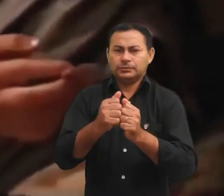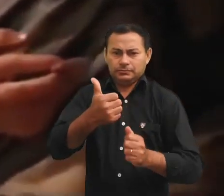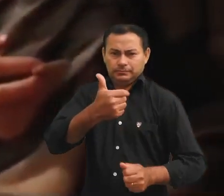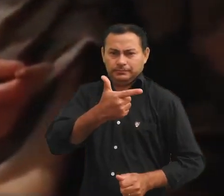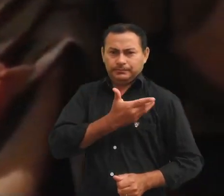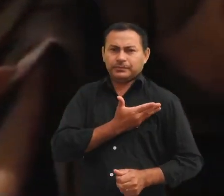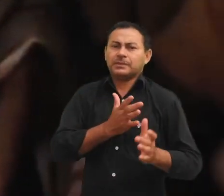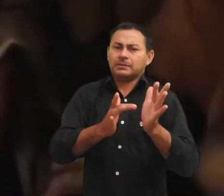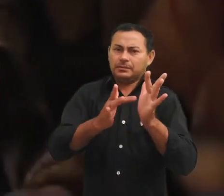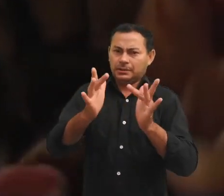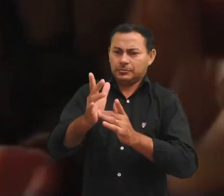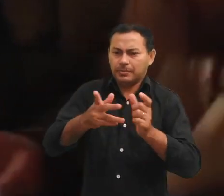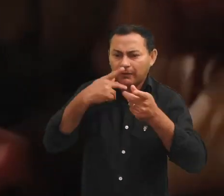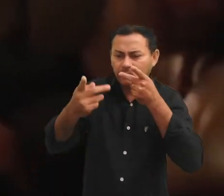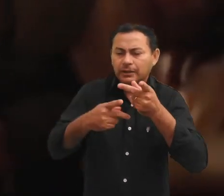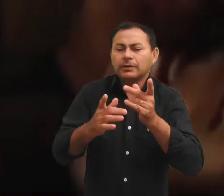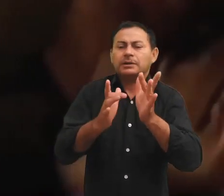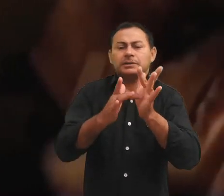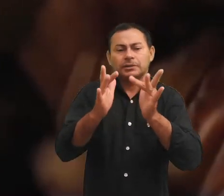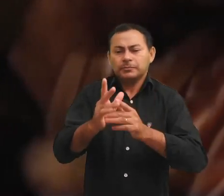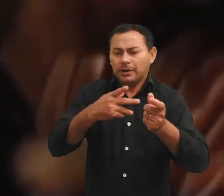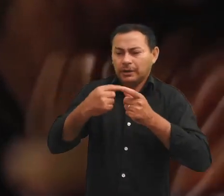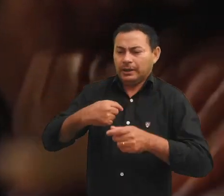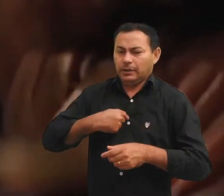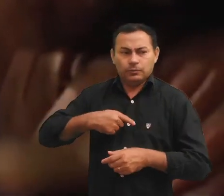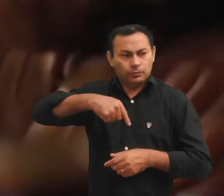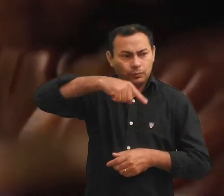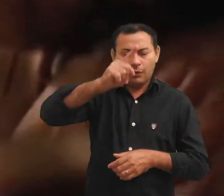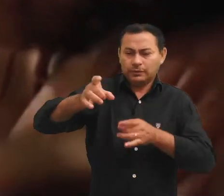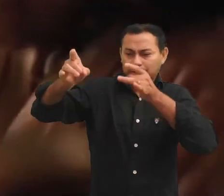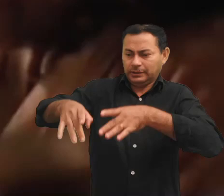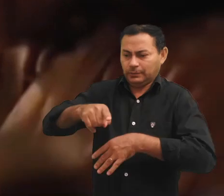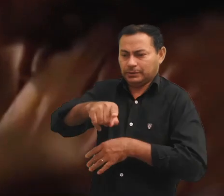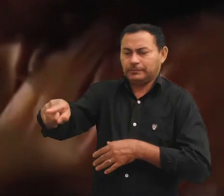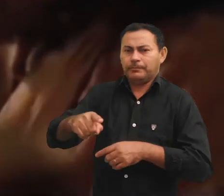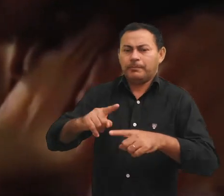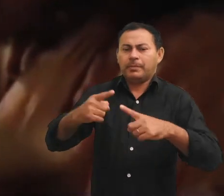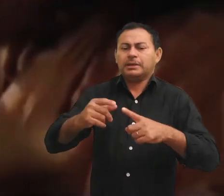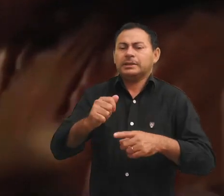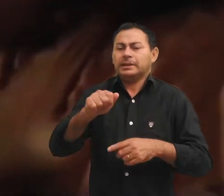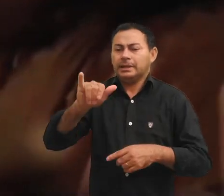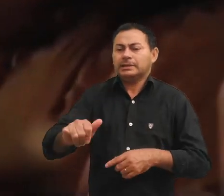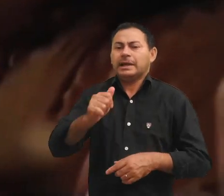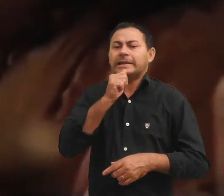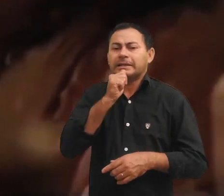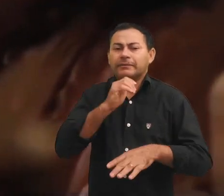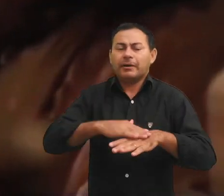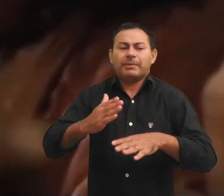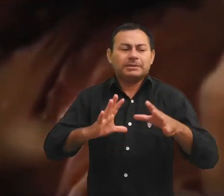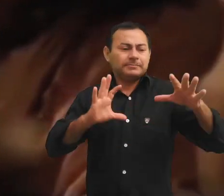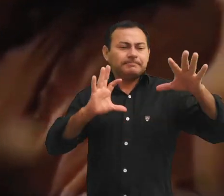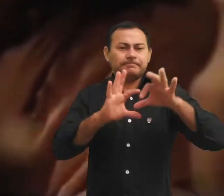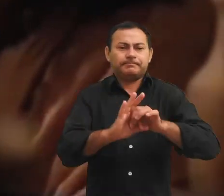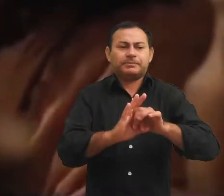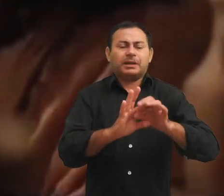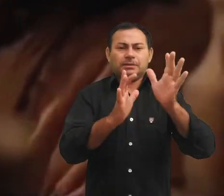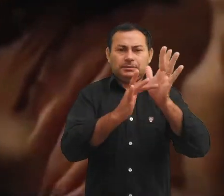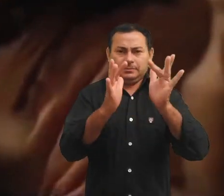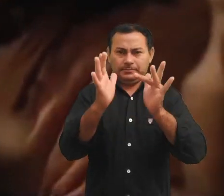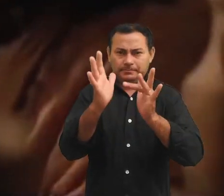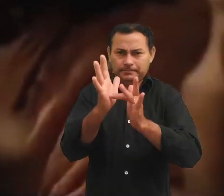ver com os discípulos, Jesus disse que ele ia deixá-los, mas eles ficariam ainda